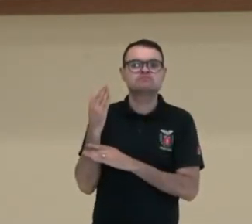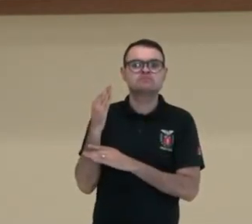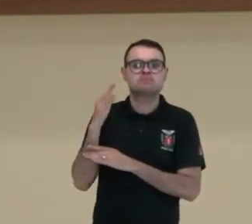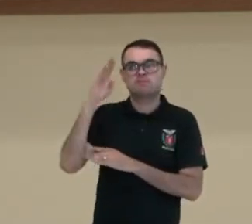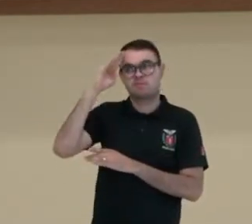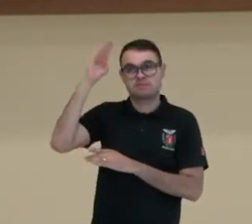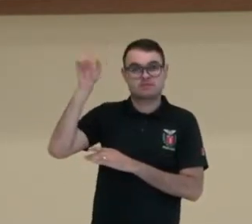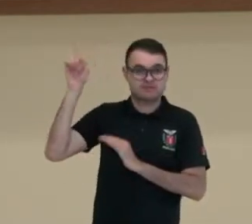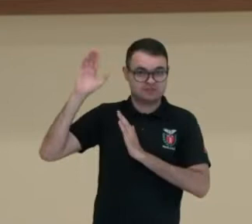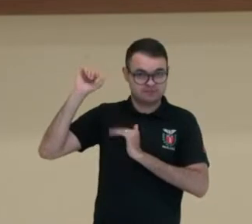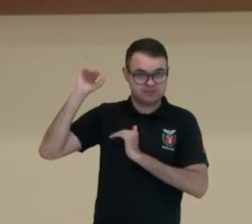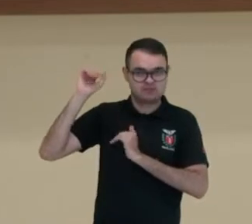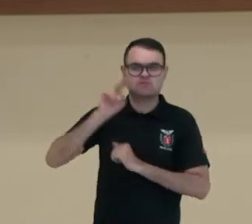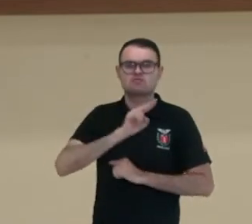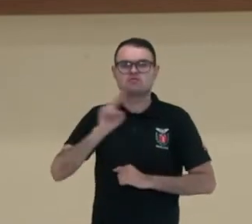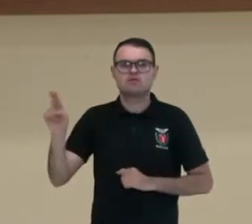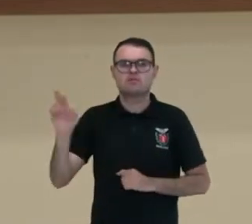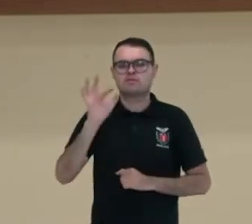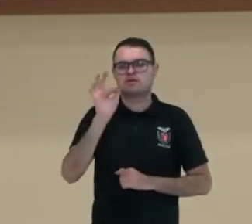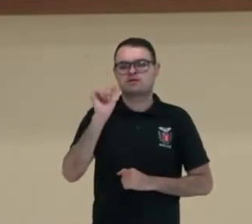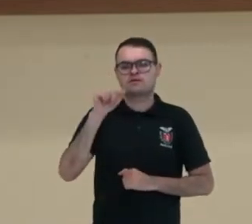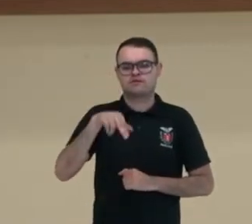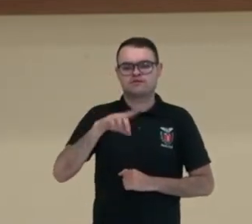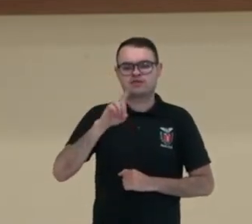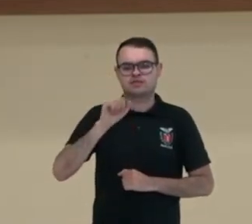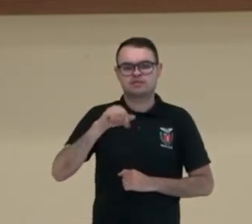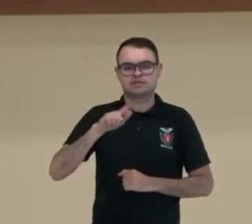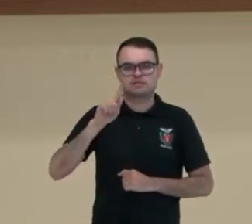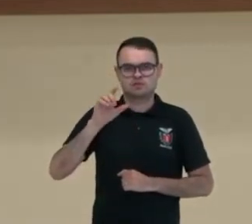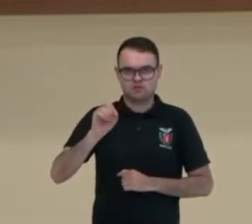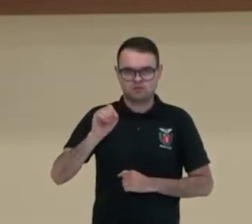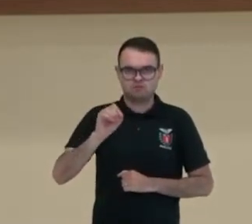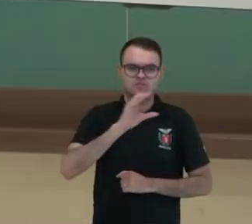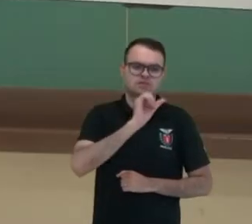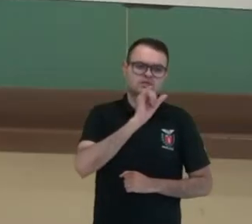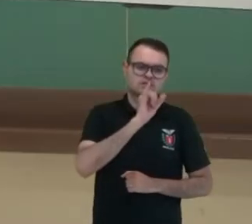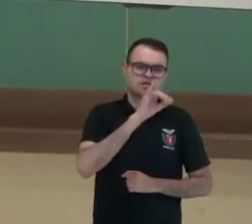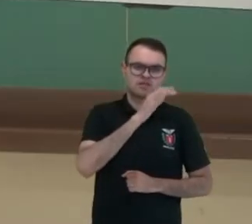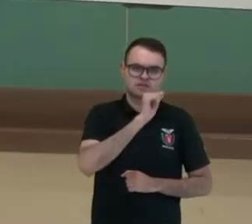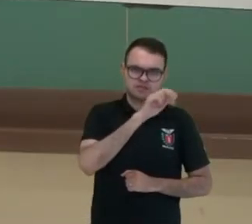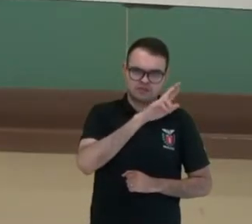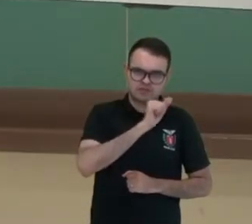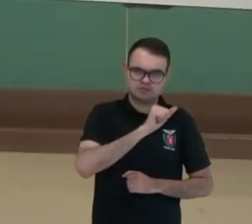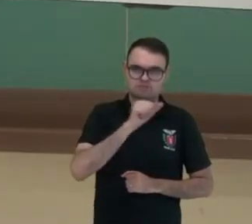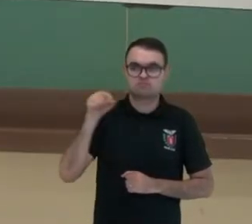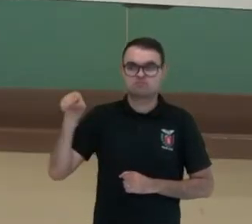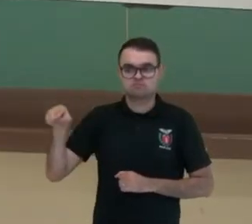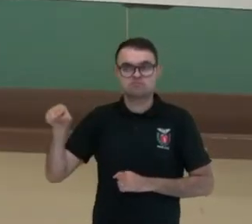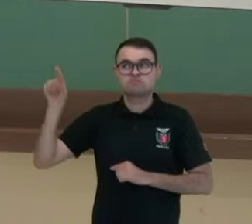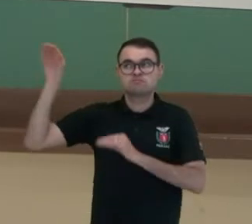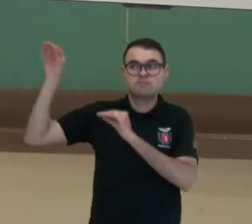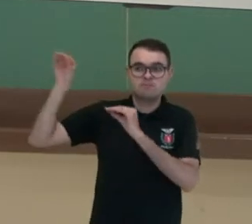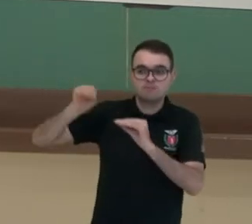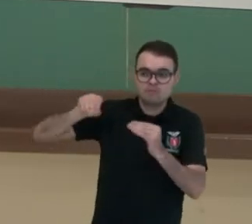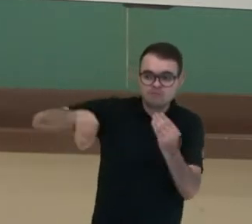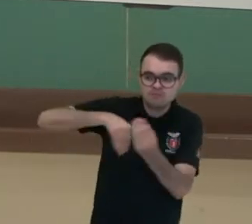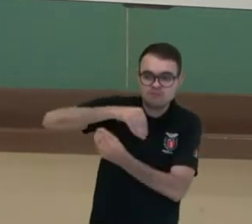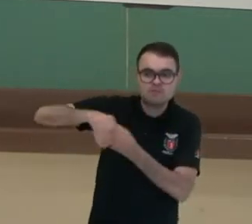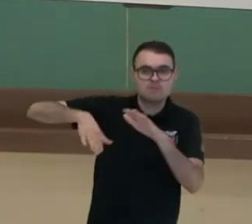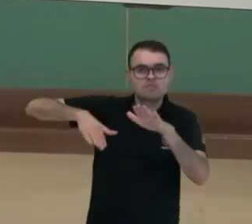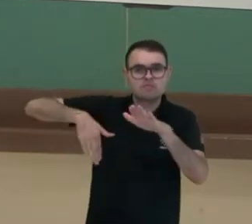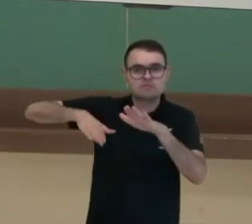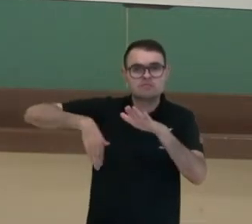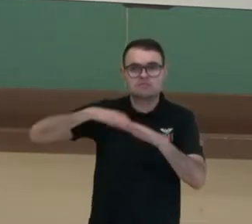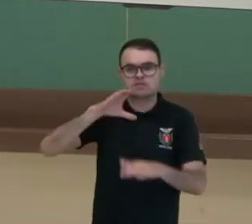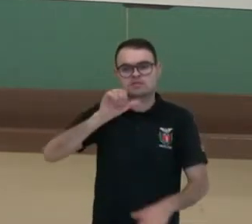principalmente Espanha, chamado Fandango Caiçara. Isso porque o fandango seria essa origem ibérica. Já o povo da região litorânea são